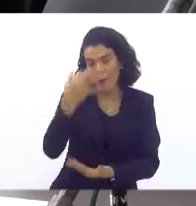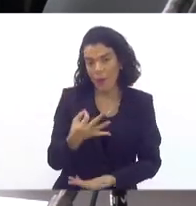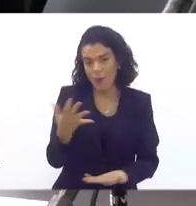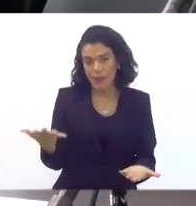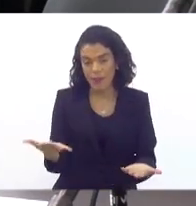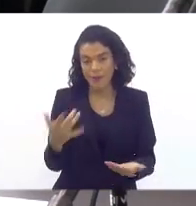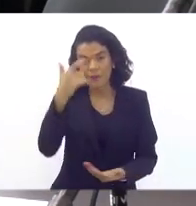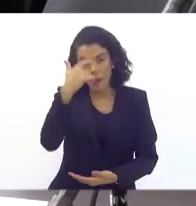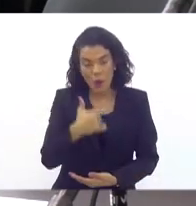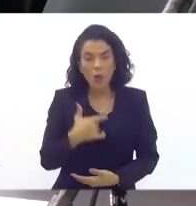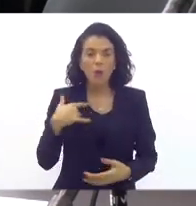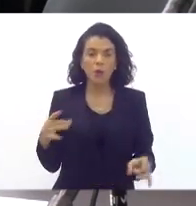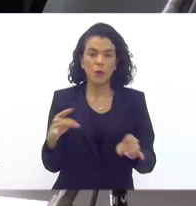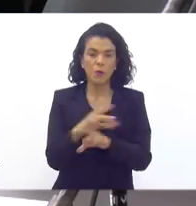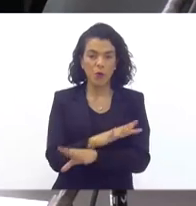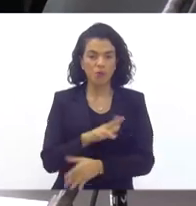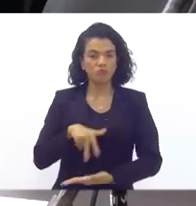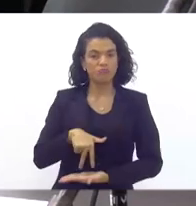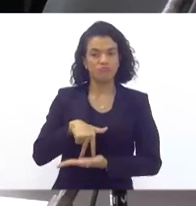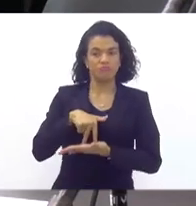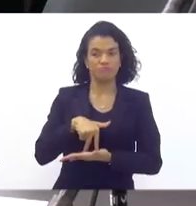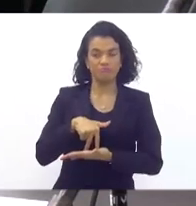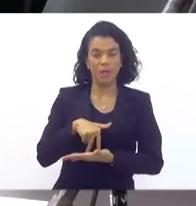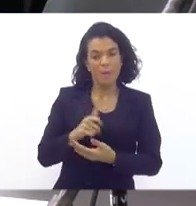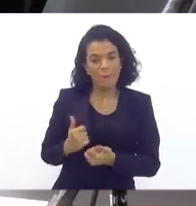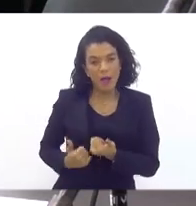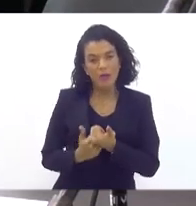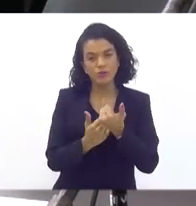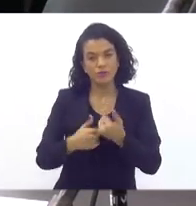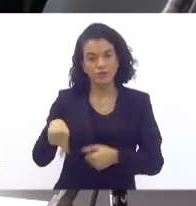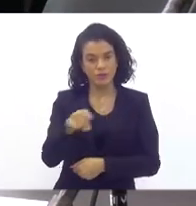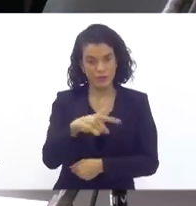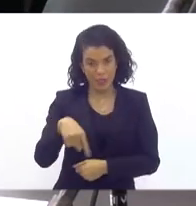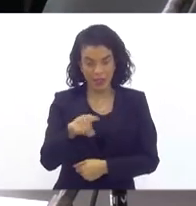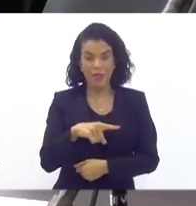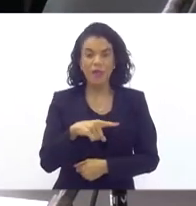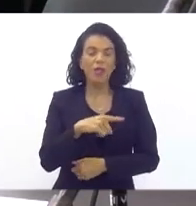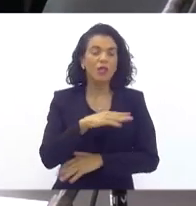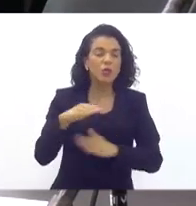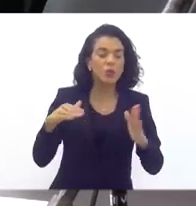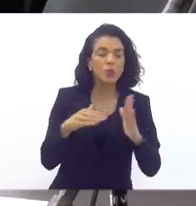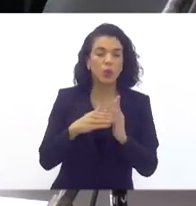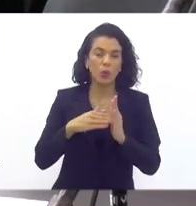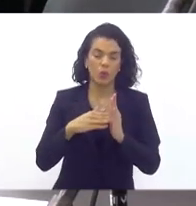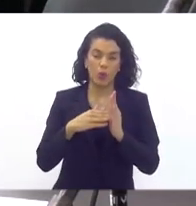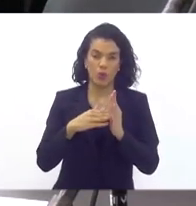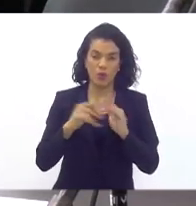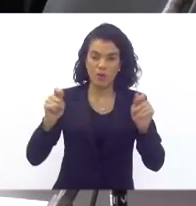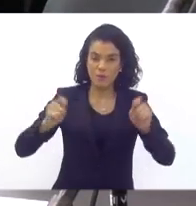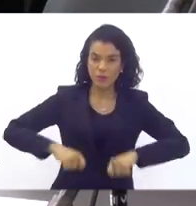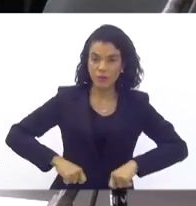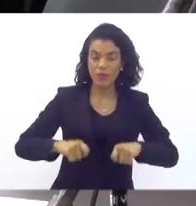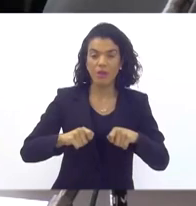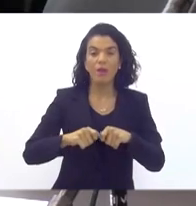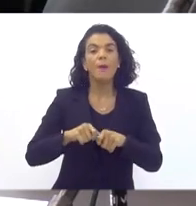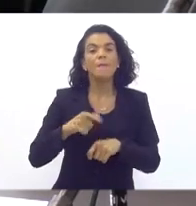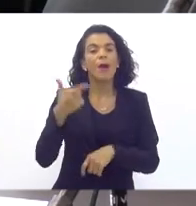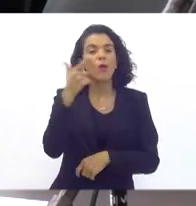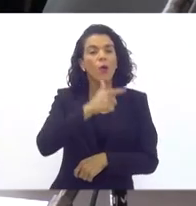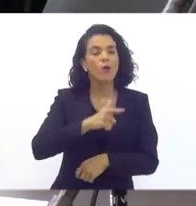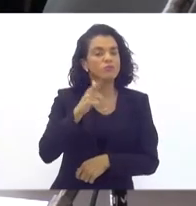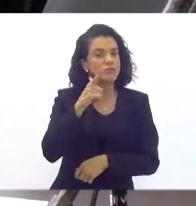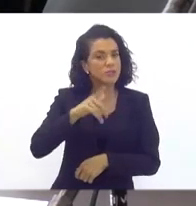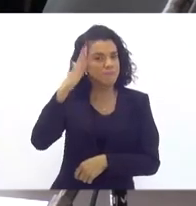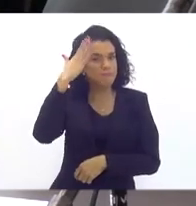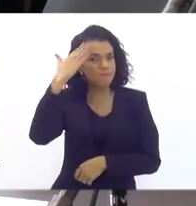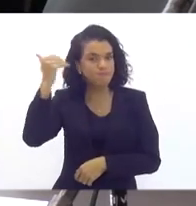estarei pronto de pé e a ordem para ajudar em tudo que puder para que tenhamos êxitos